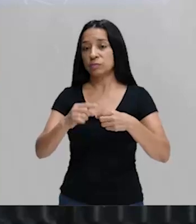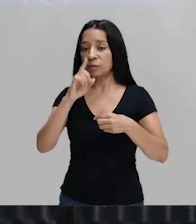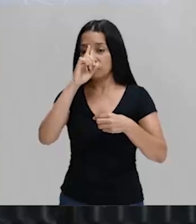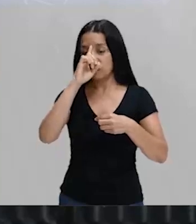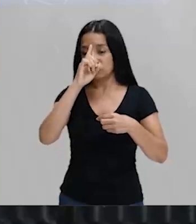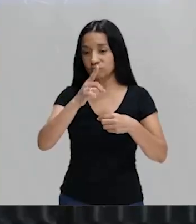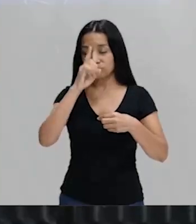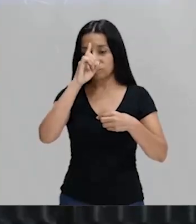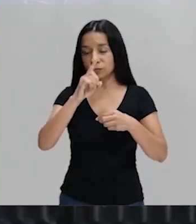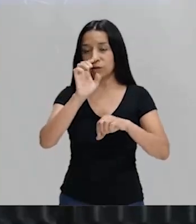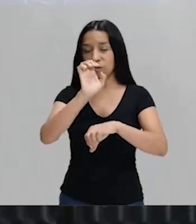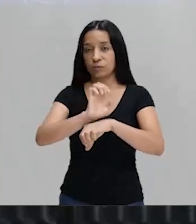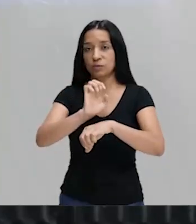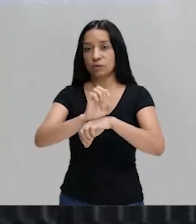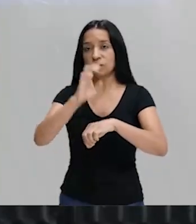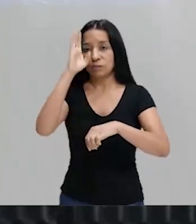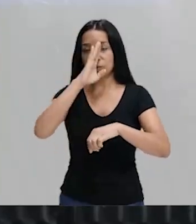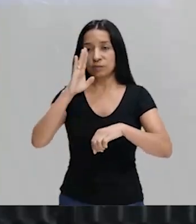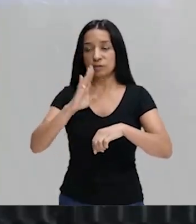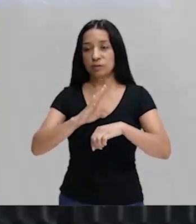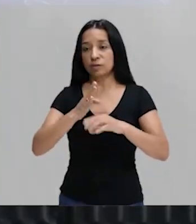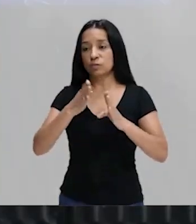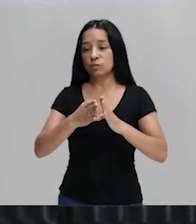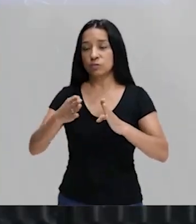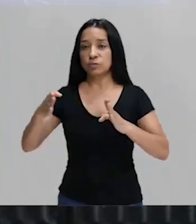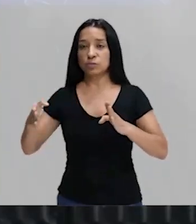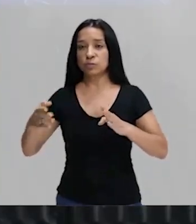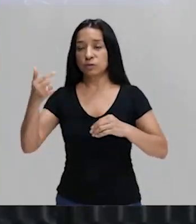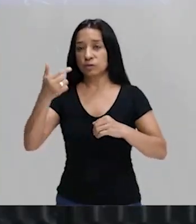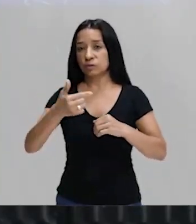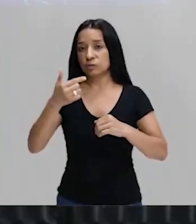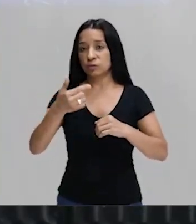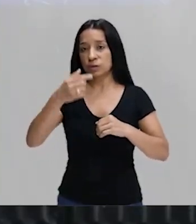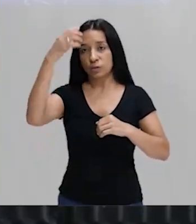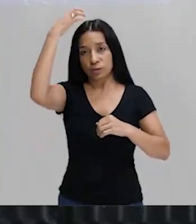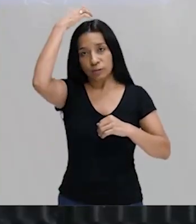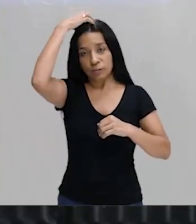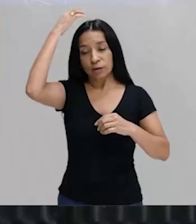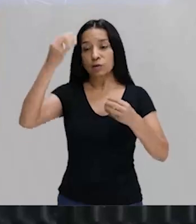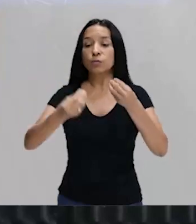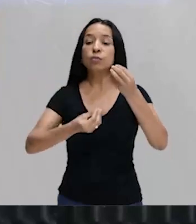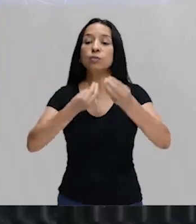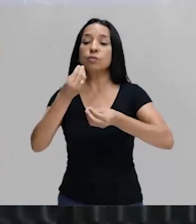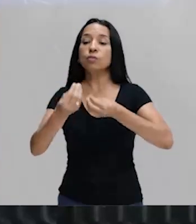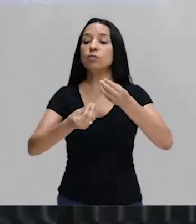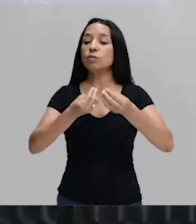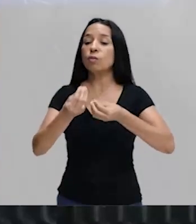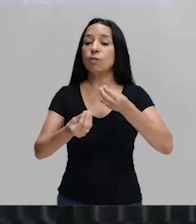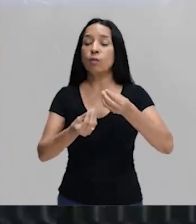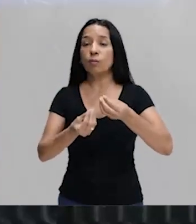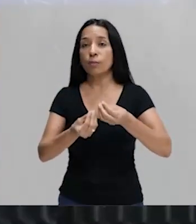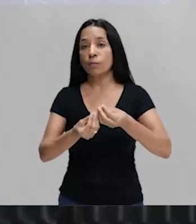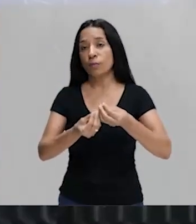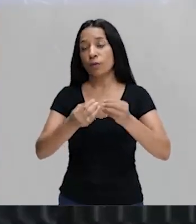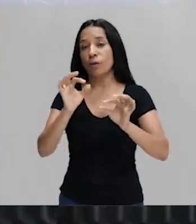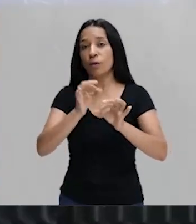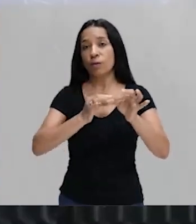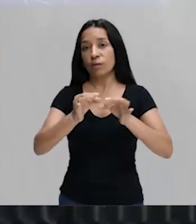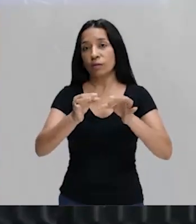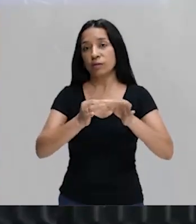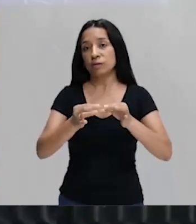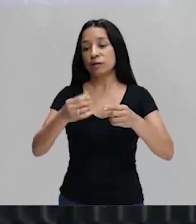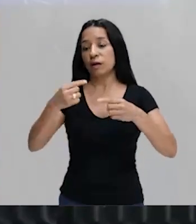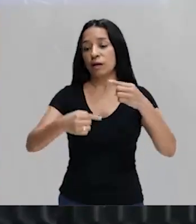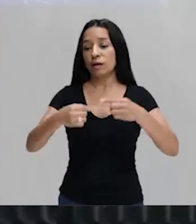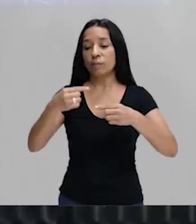o Estado brasileiro durante o Segundo Império, como é que D. Pedro ele vai organizar a política interna